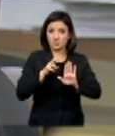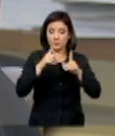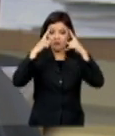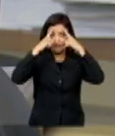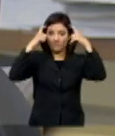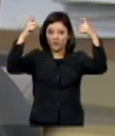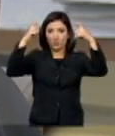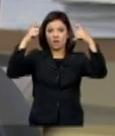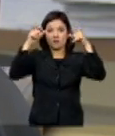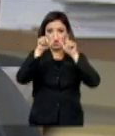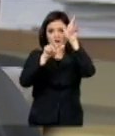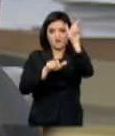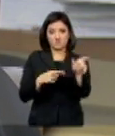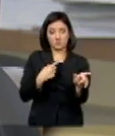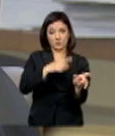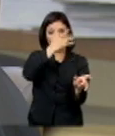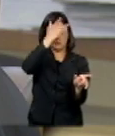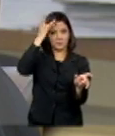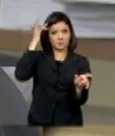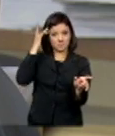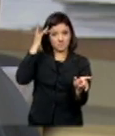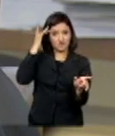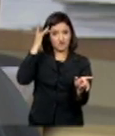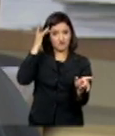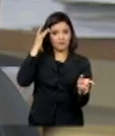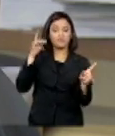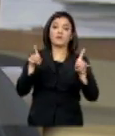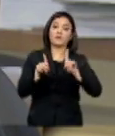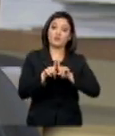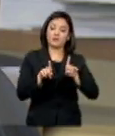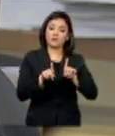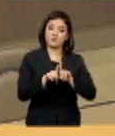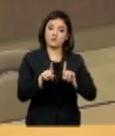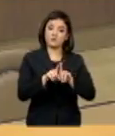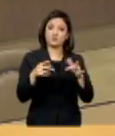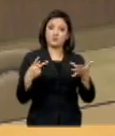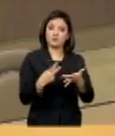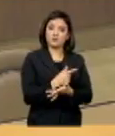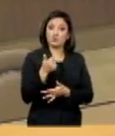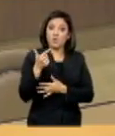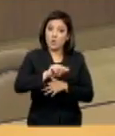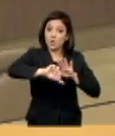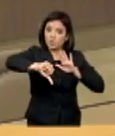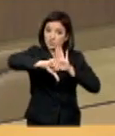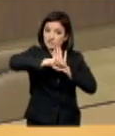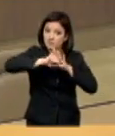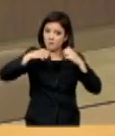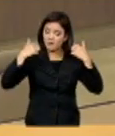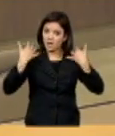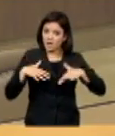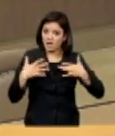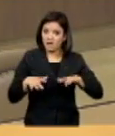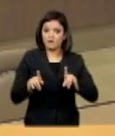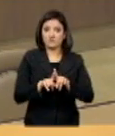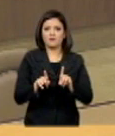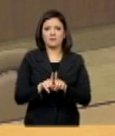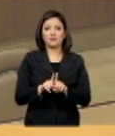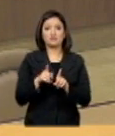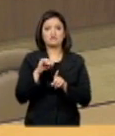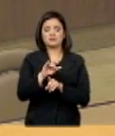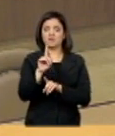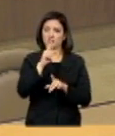pessoa por reiteração de cometimento de outras infrações graves por descumprimento reiterado e